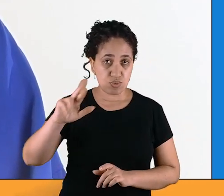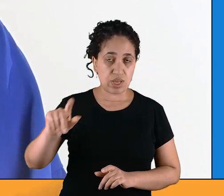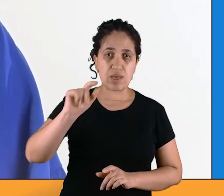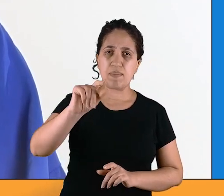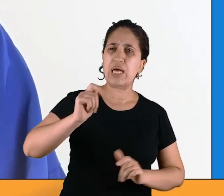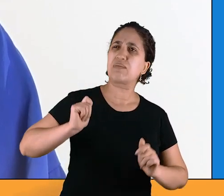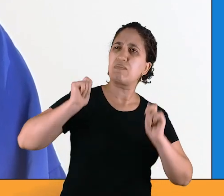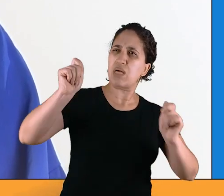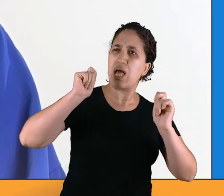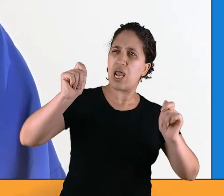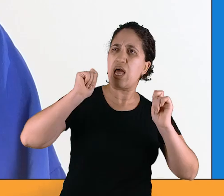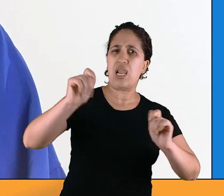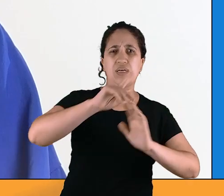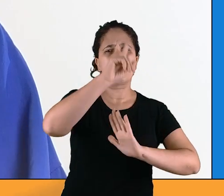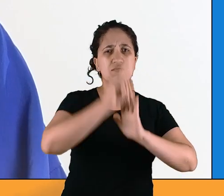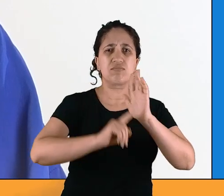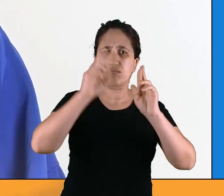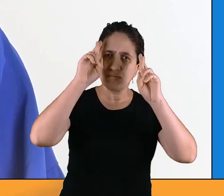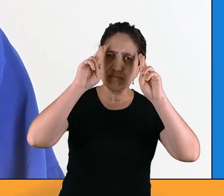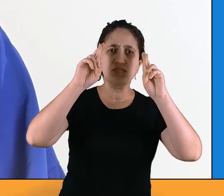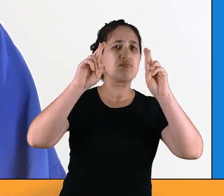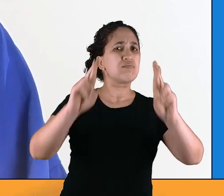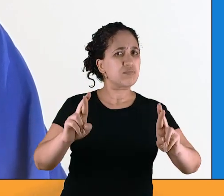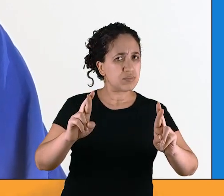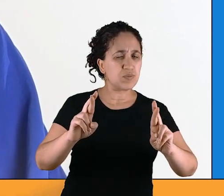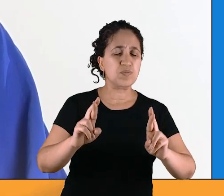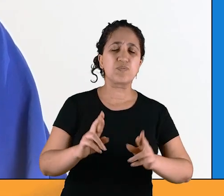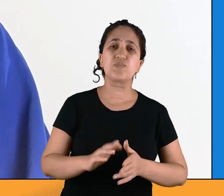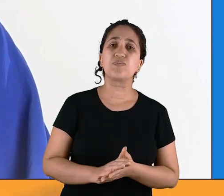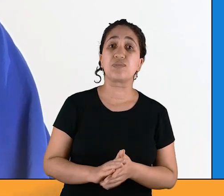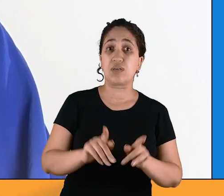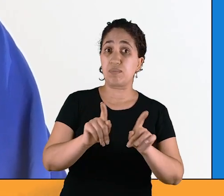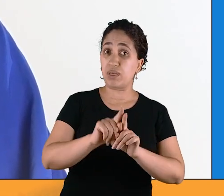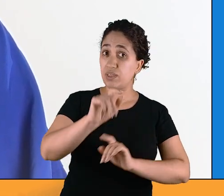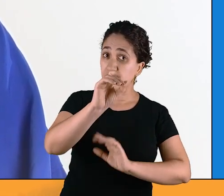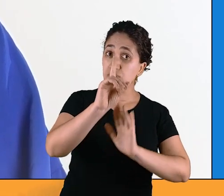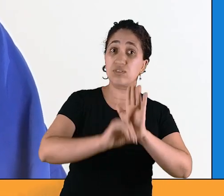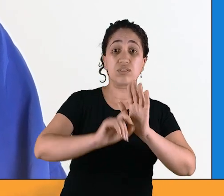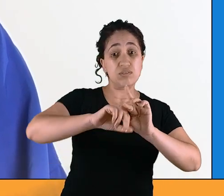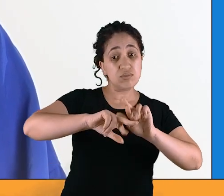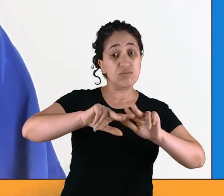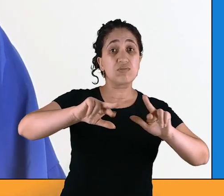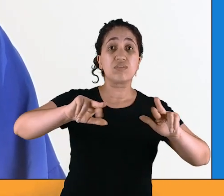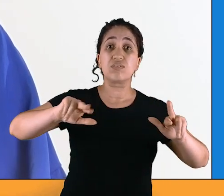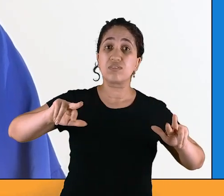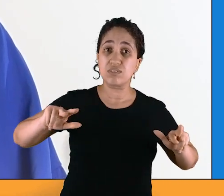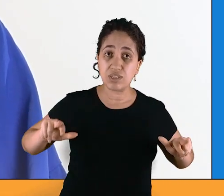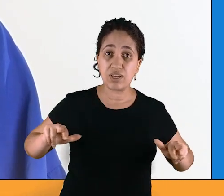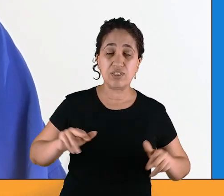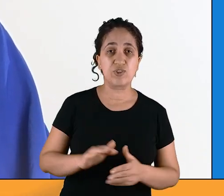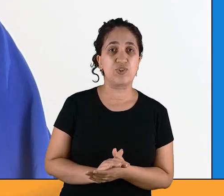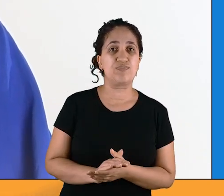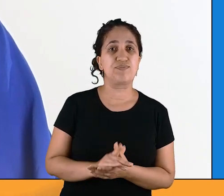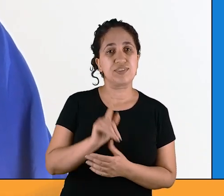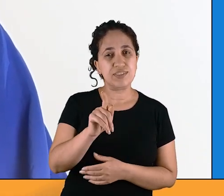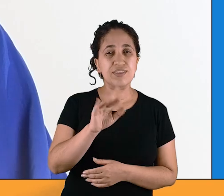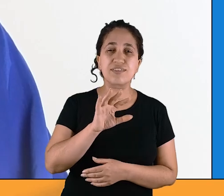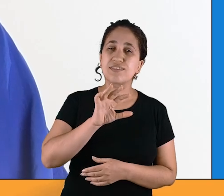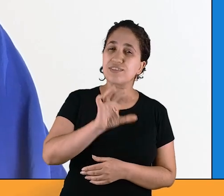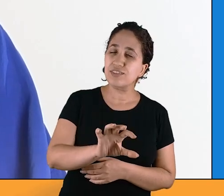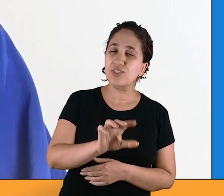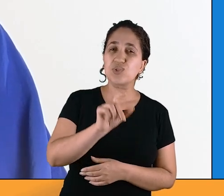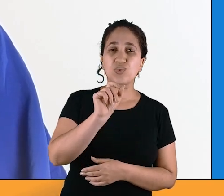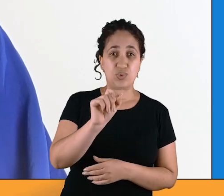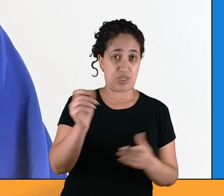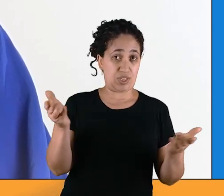militam pelos direitos, militam pelo respeito, né, pelo direito à diversidade, né, e nesse